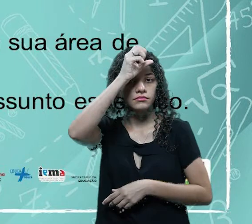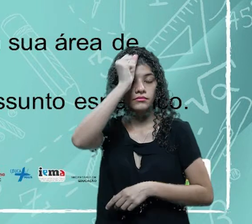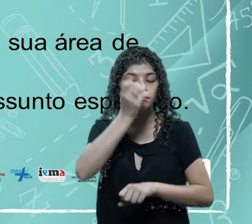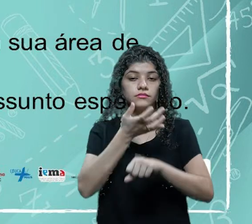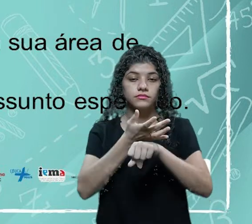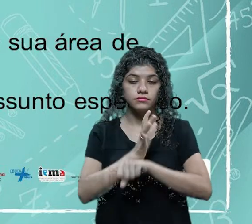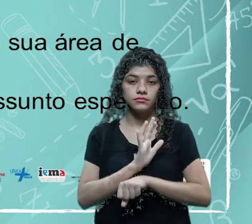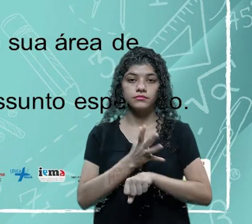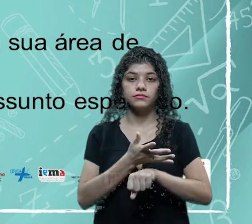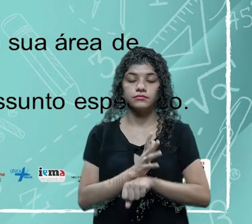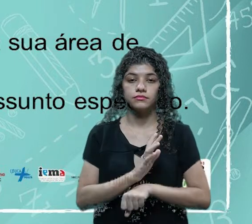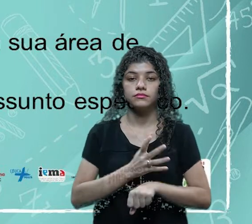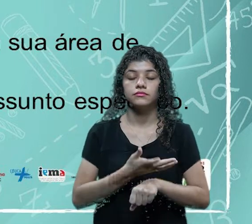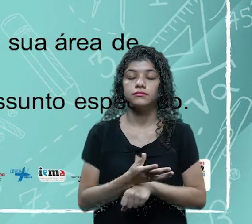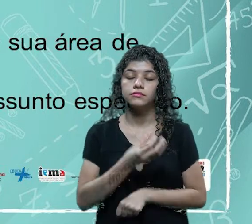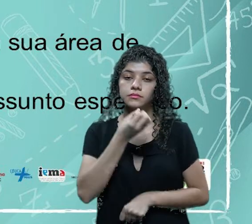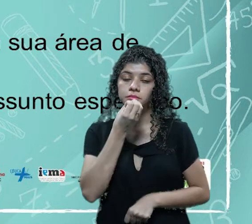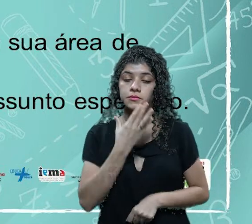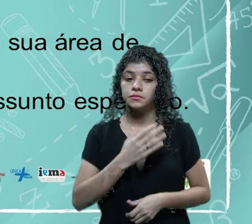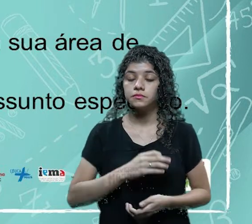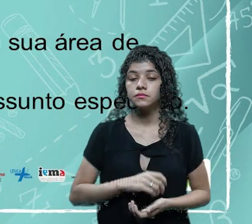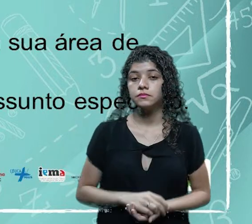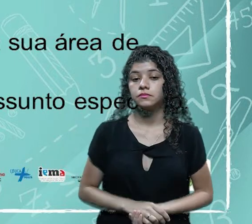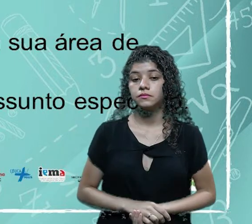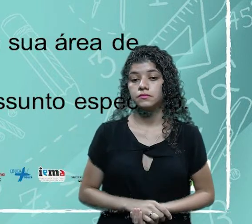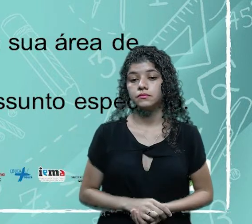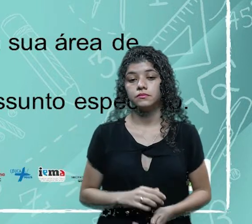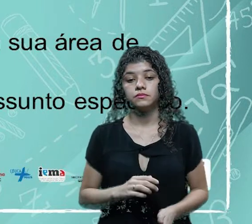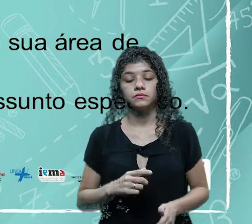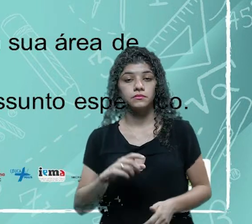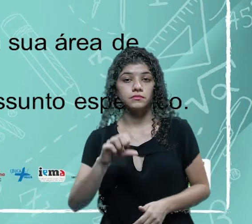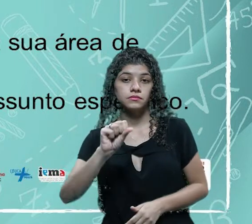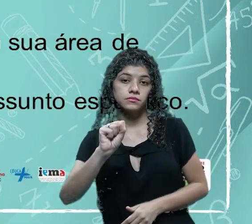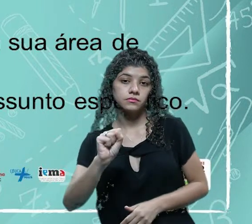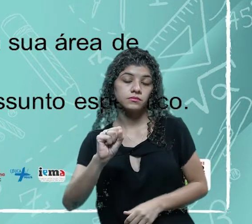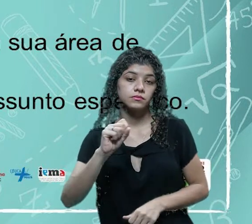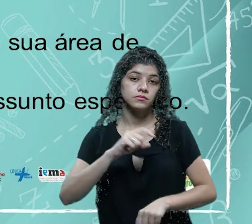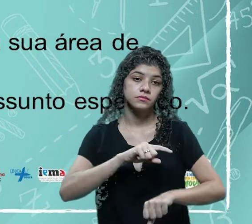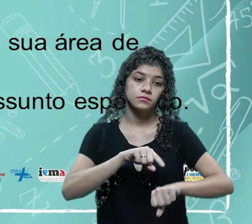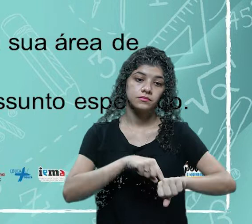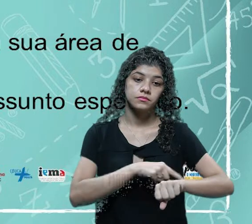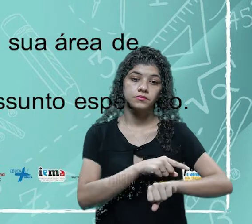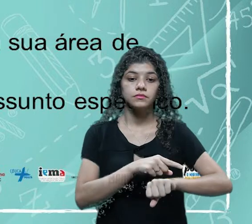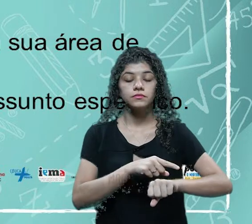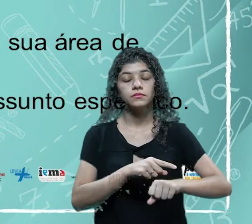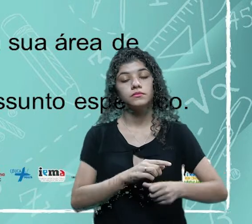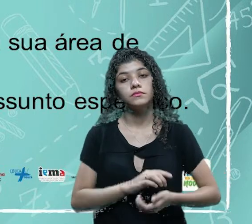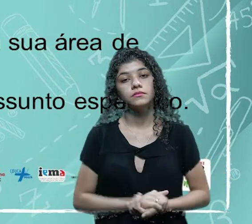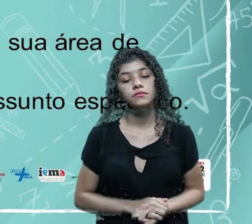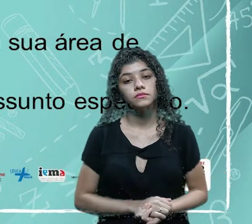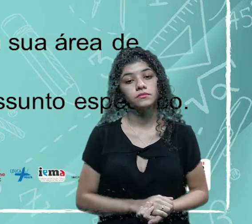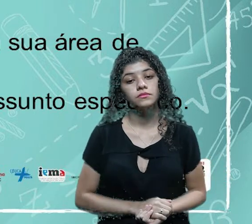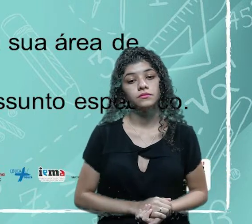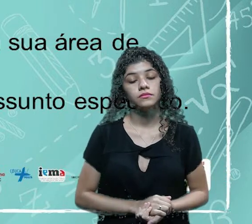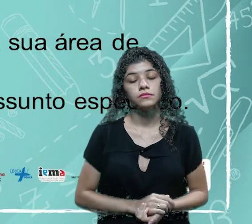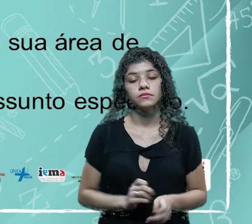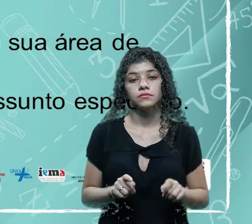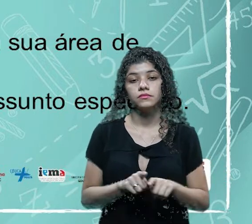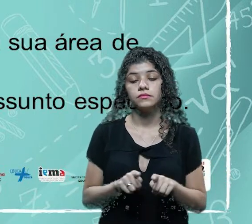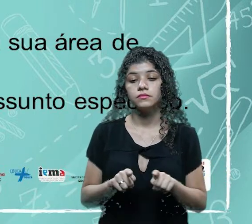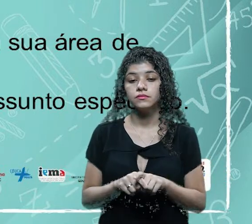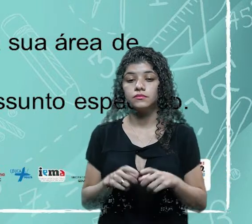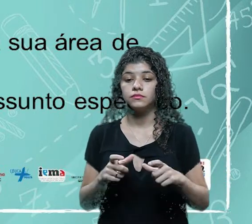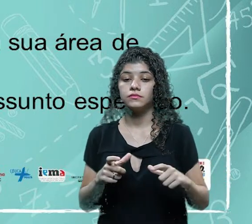Então esse é uma das vantagens geralmente tem duração de 8 horas é possibilita tem a possibilidade de